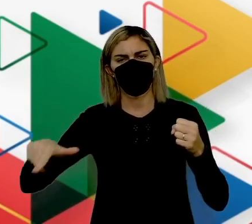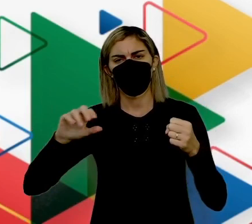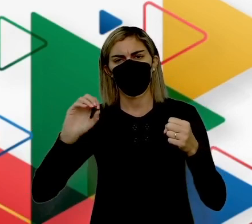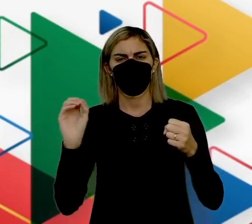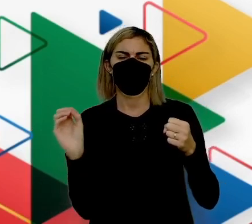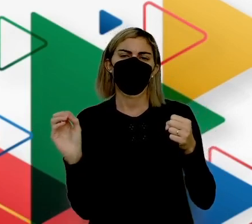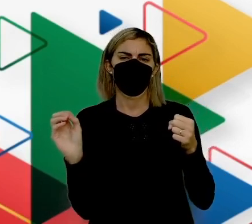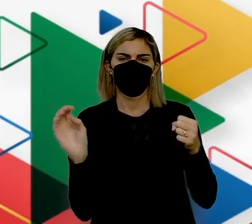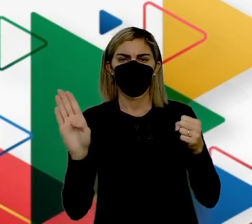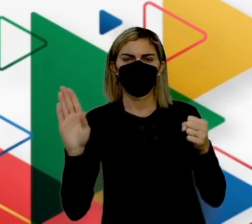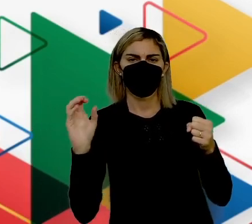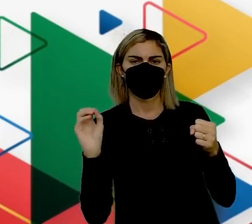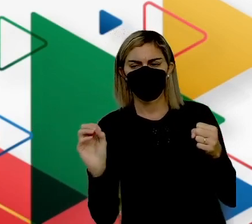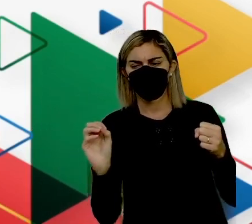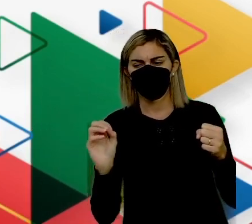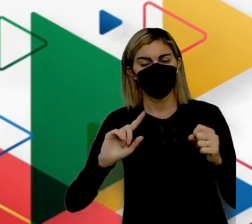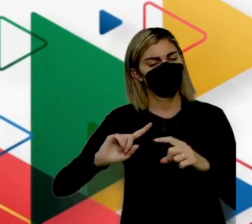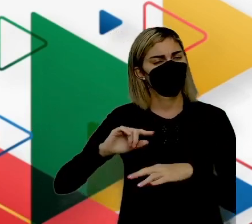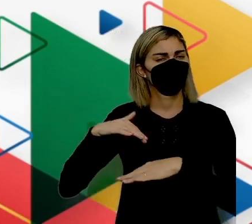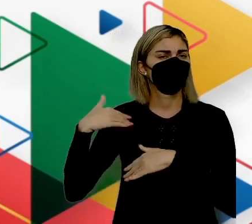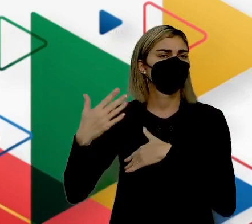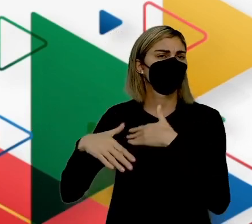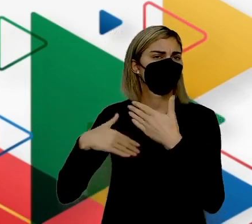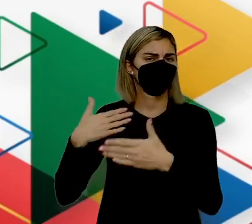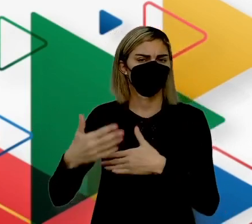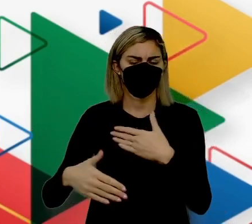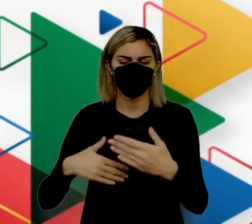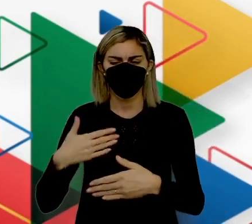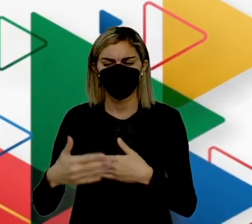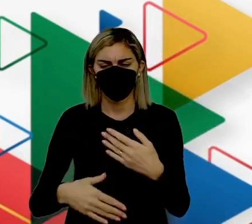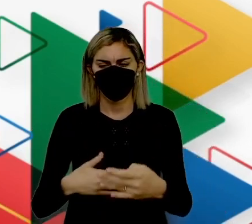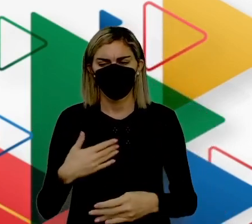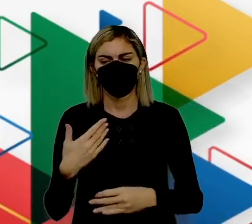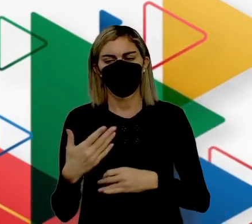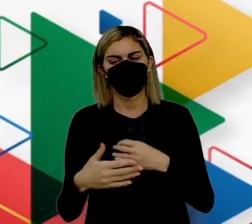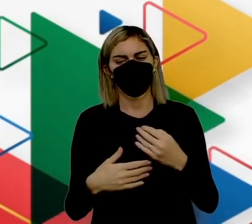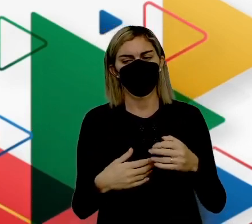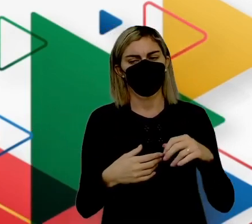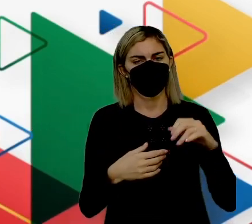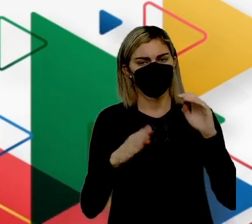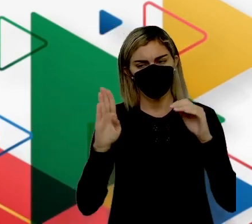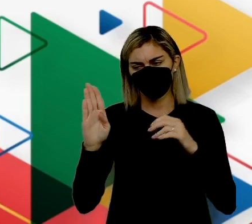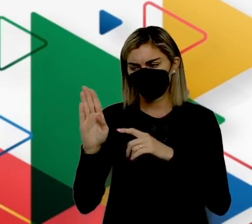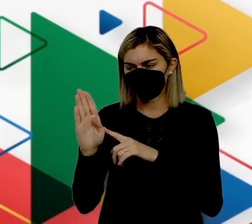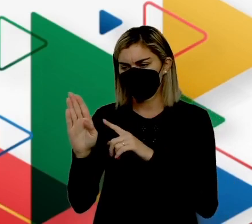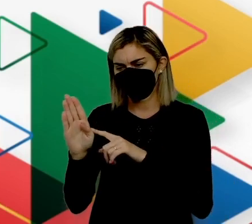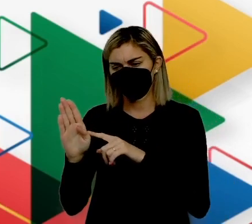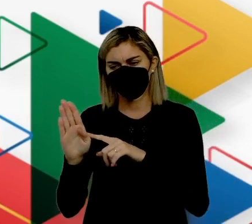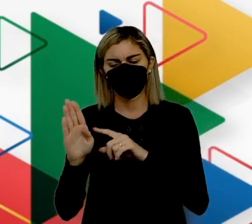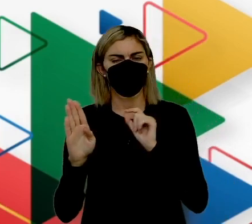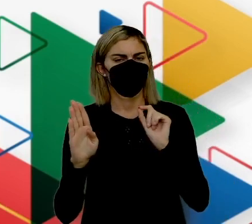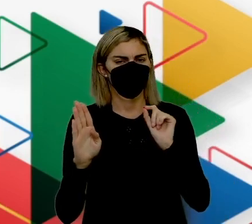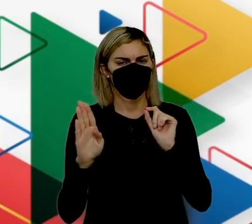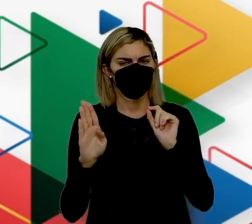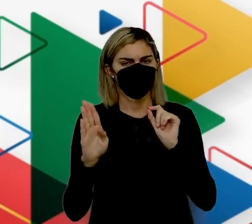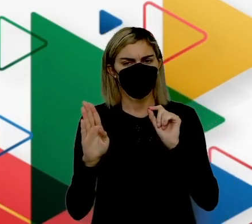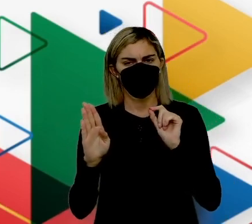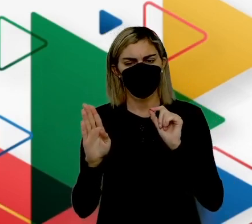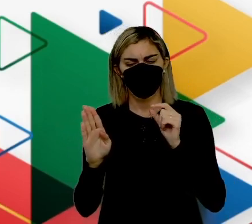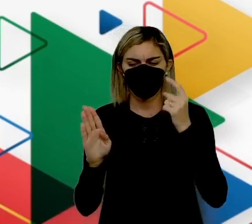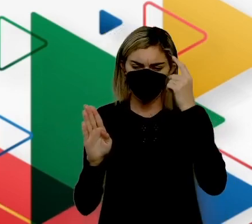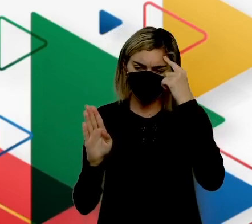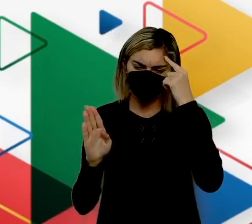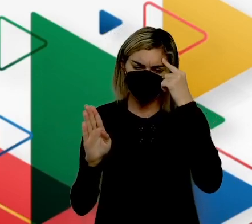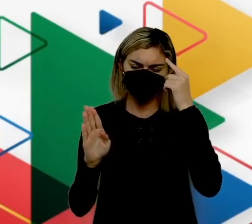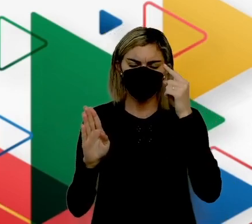0. Após o processo, a carga de B adquire que valor? Pensa